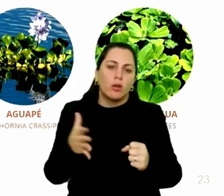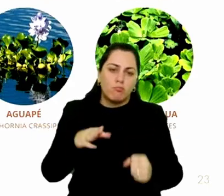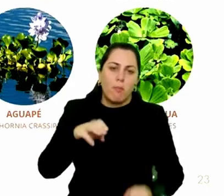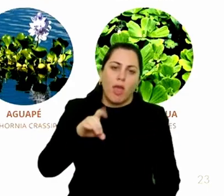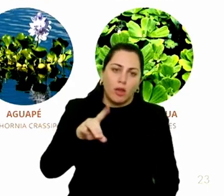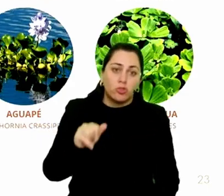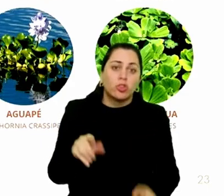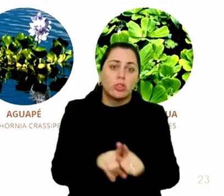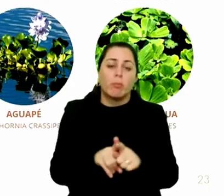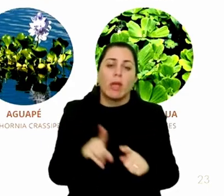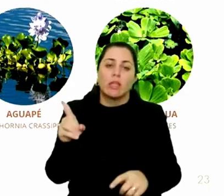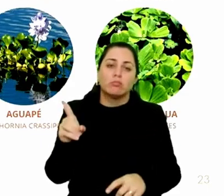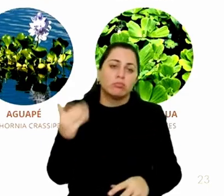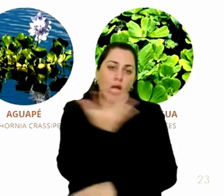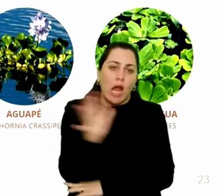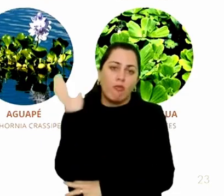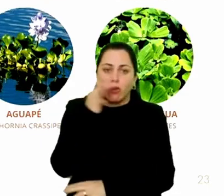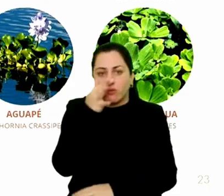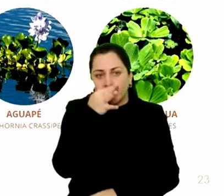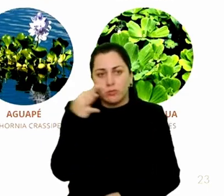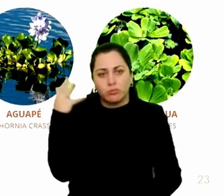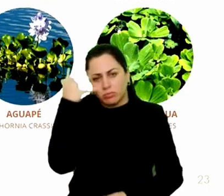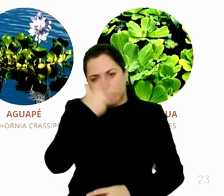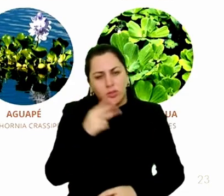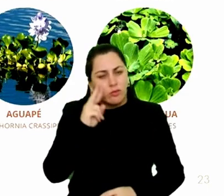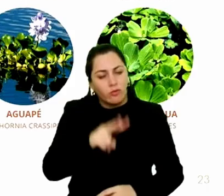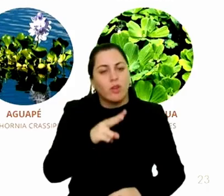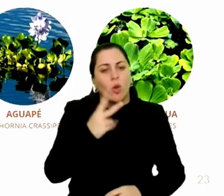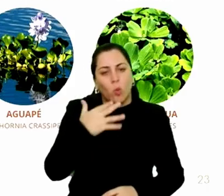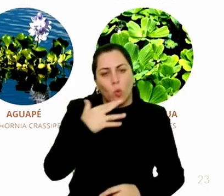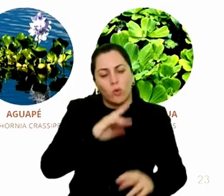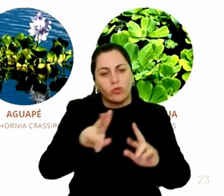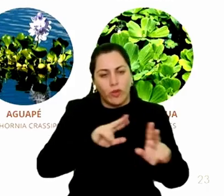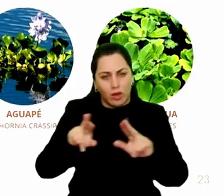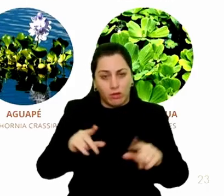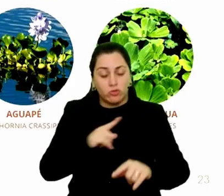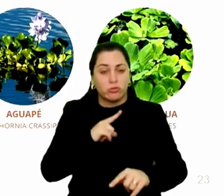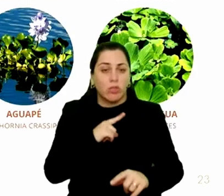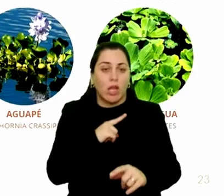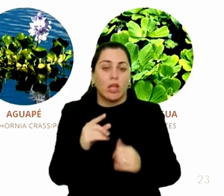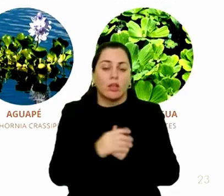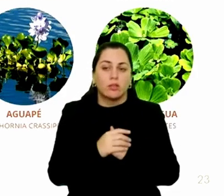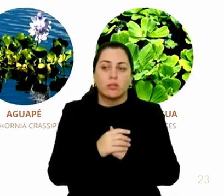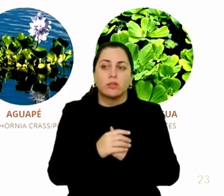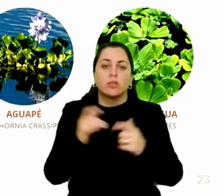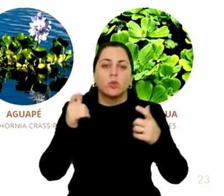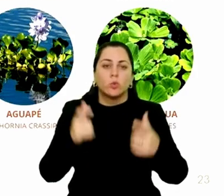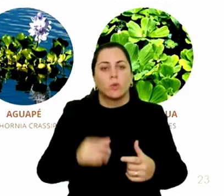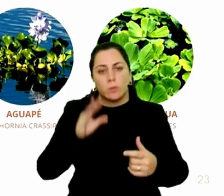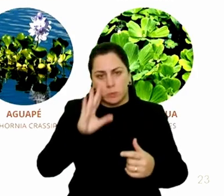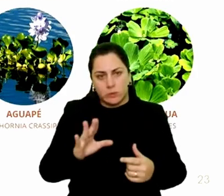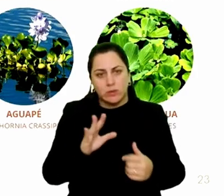árvores floríferas também, para criar essa ornamentação. Então, vocês podem ver ali naquele esqueminha que tem um eixo